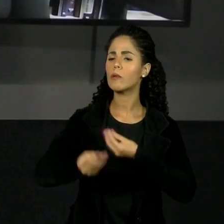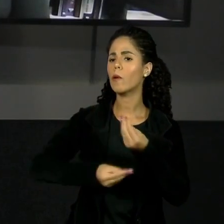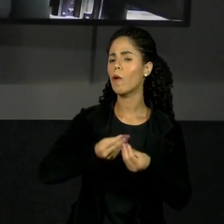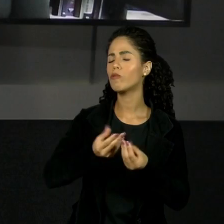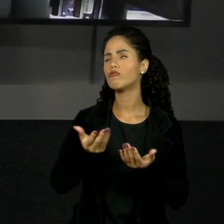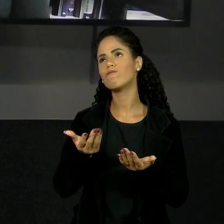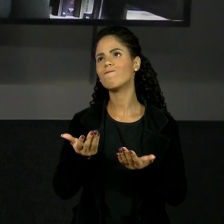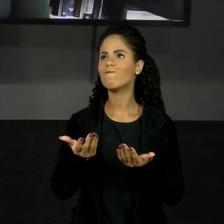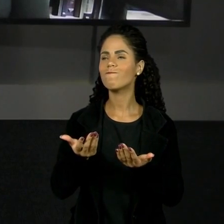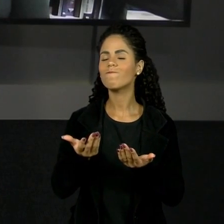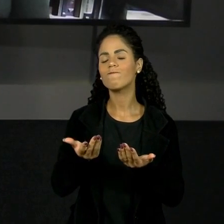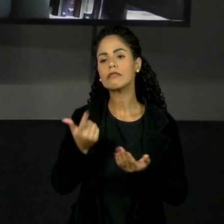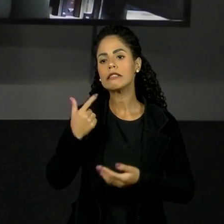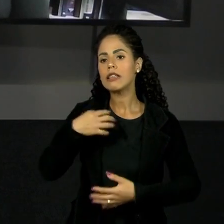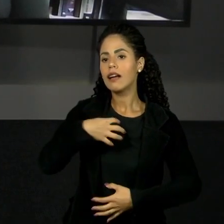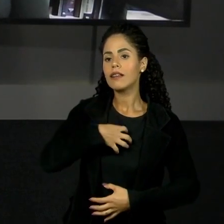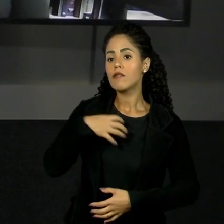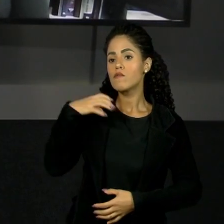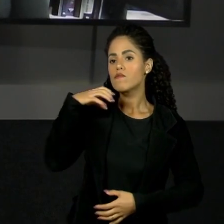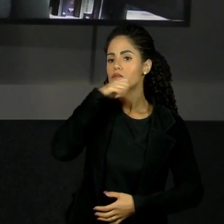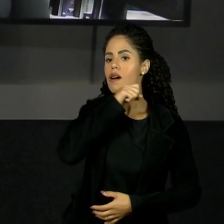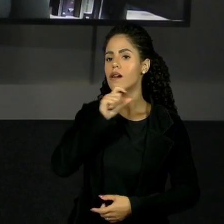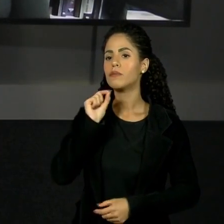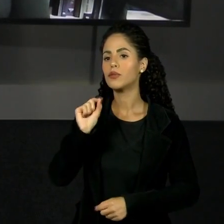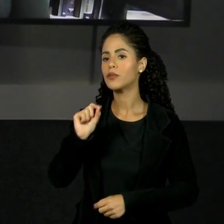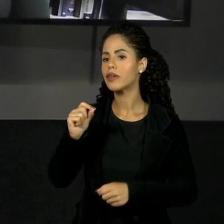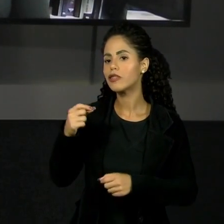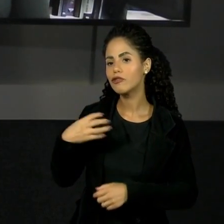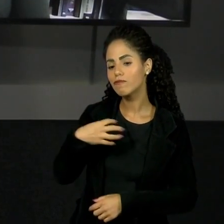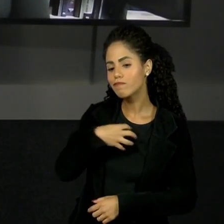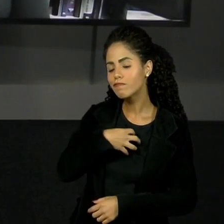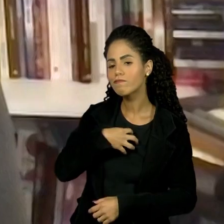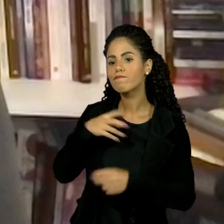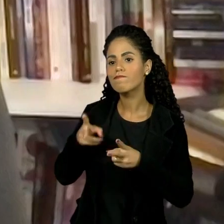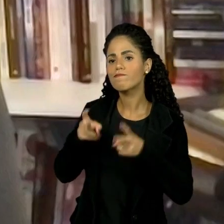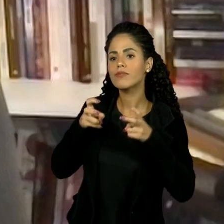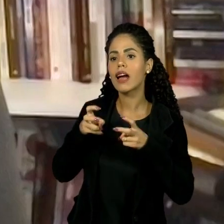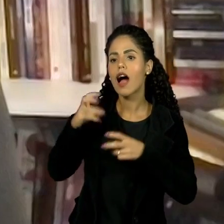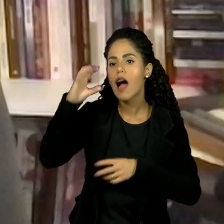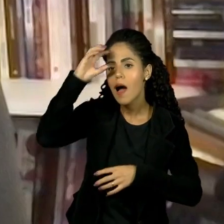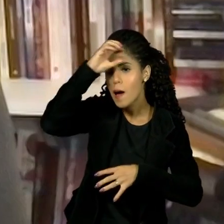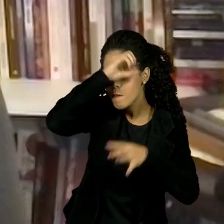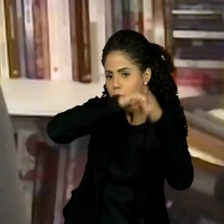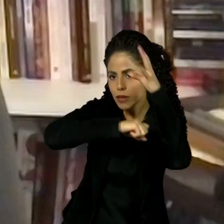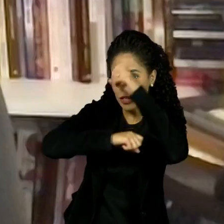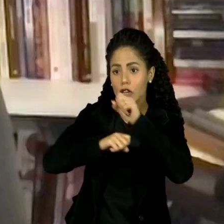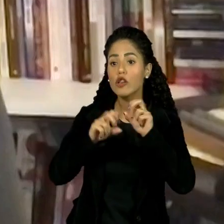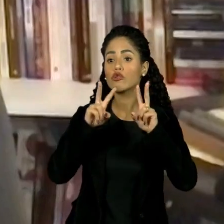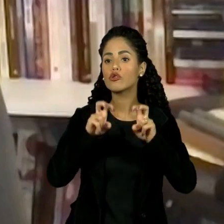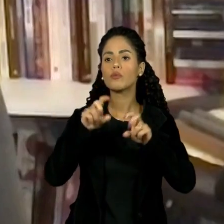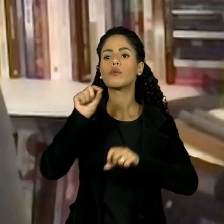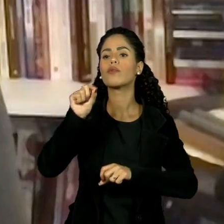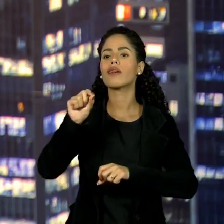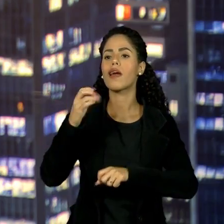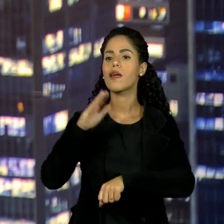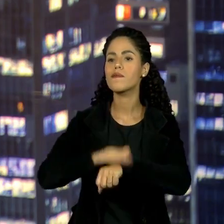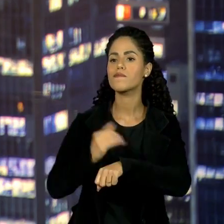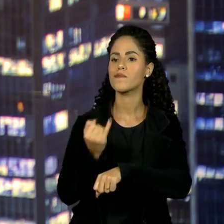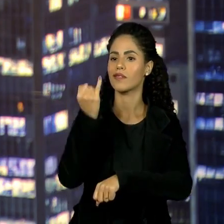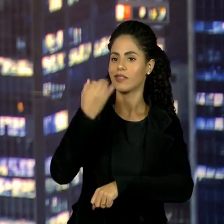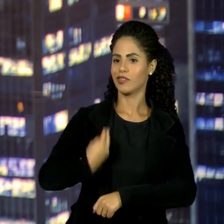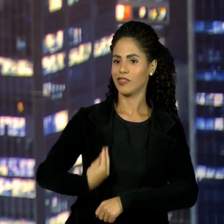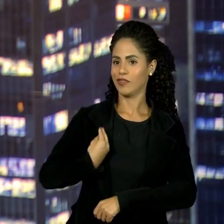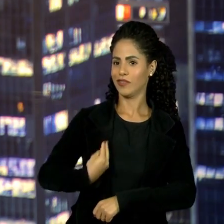que, de uma forma muito rápida, a gente conseguisse aprender o que é prioridade.